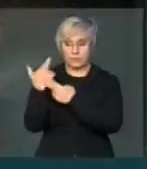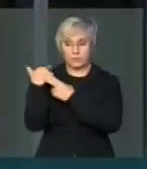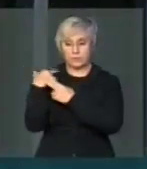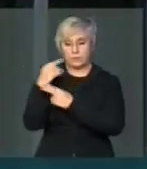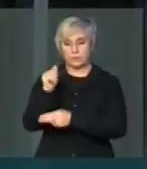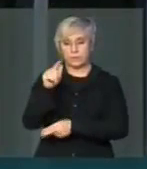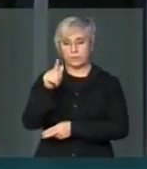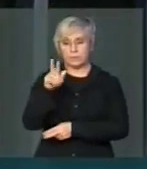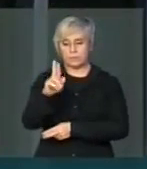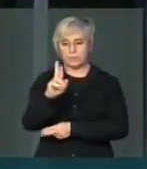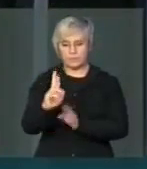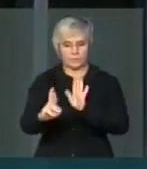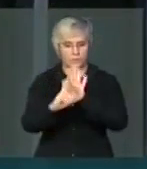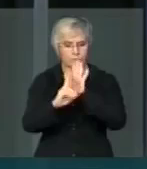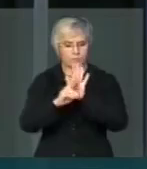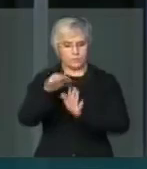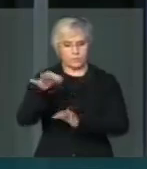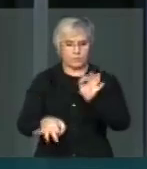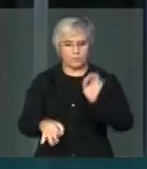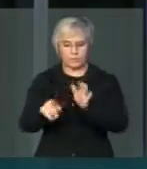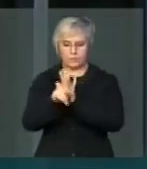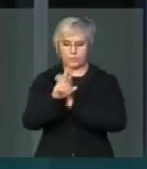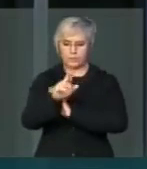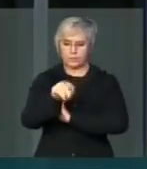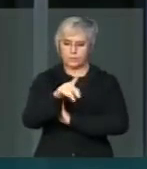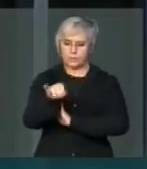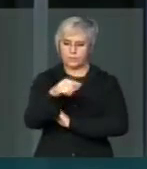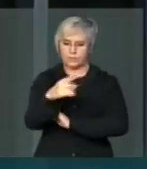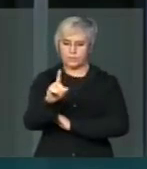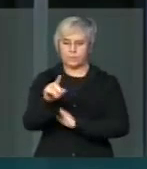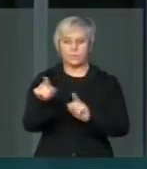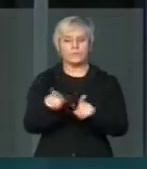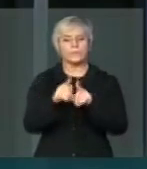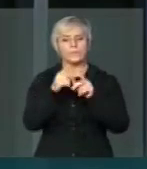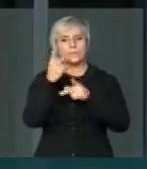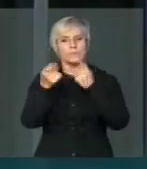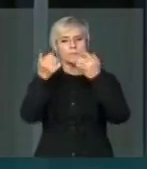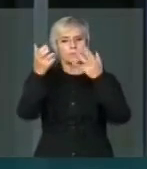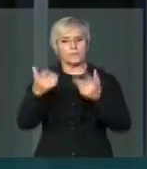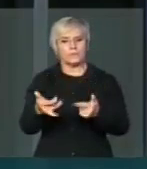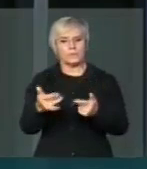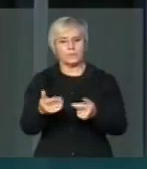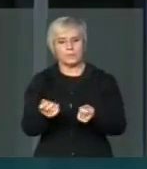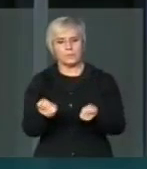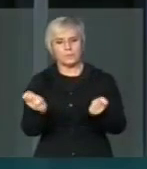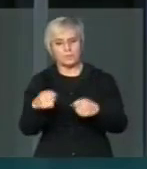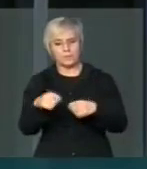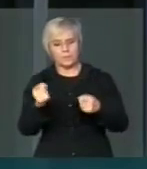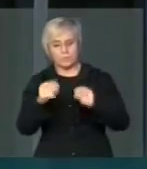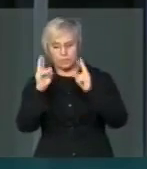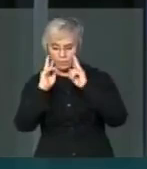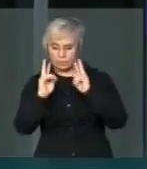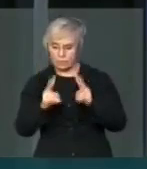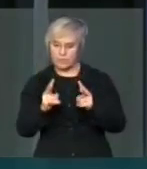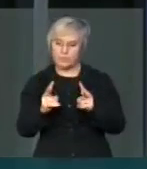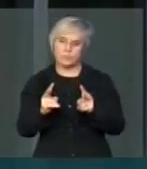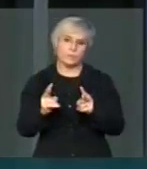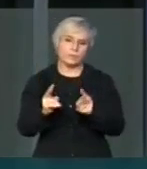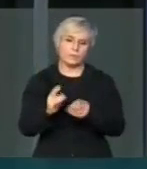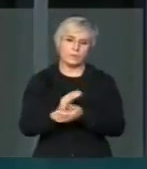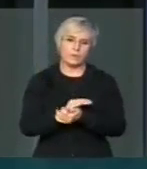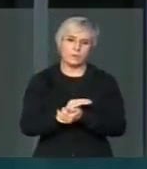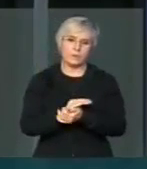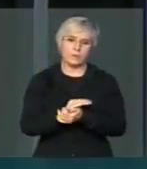a representação judicial da União. Digno de nota ainda a possibilidade de se prever a aplicação